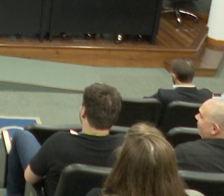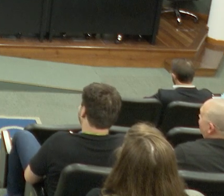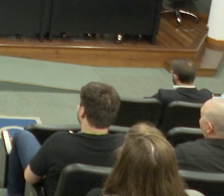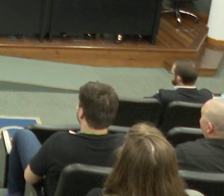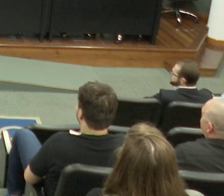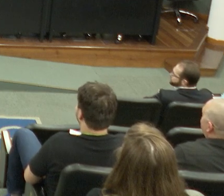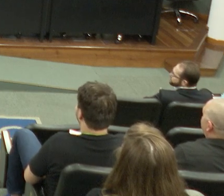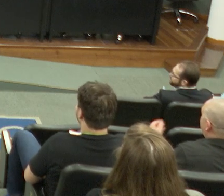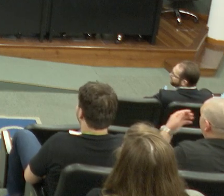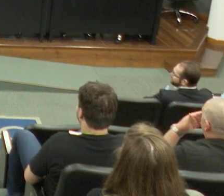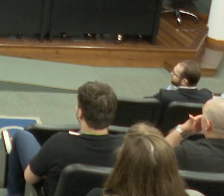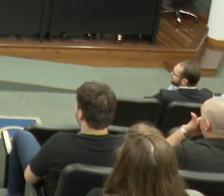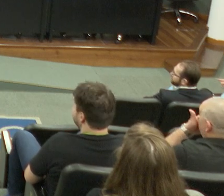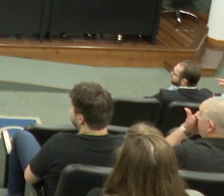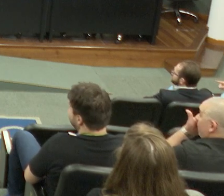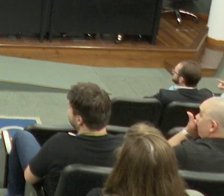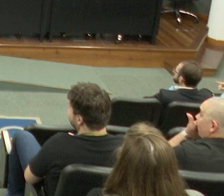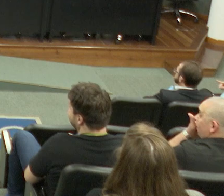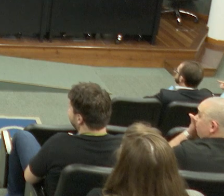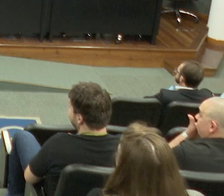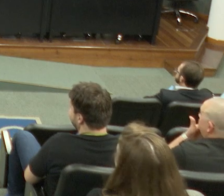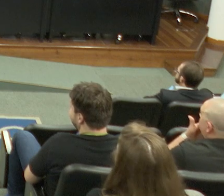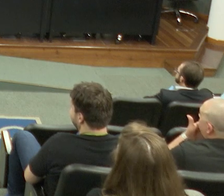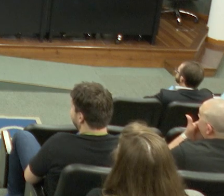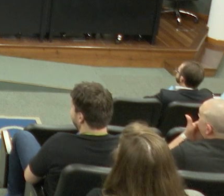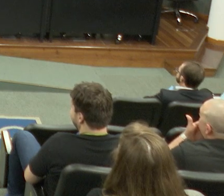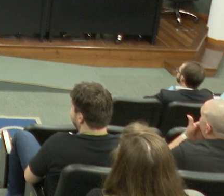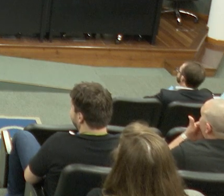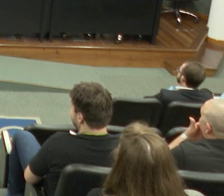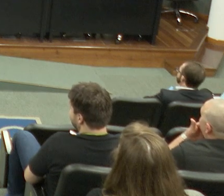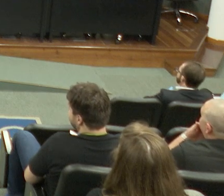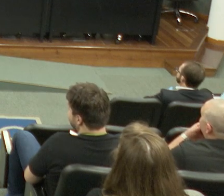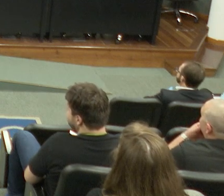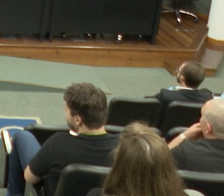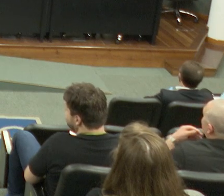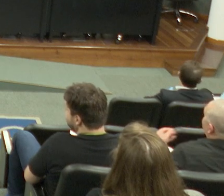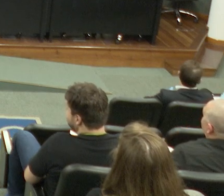peraí vamos fazer aqui mais rápido até procurar aqui